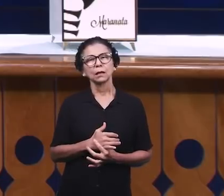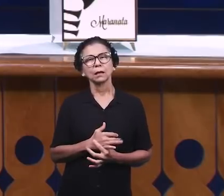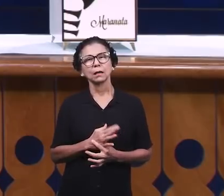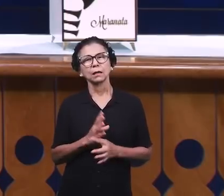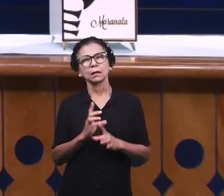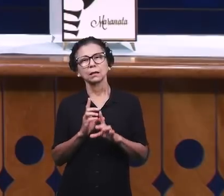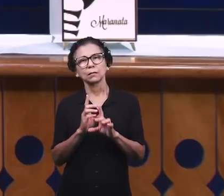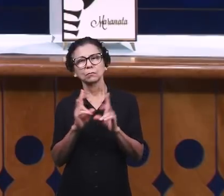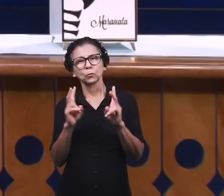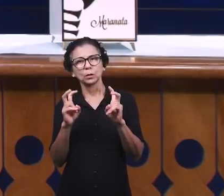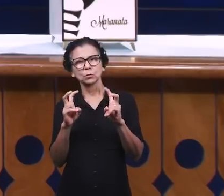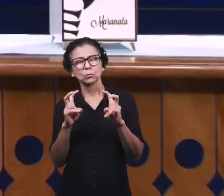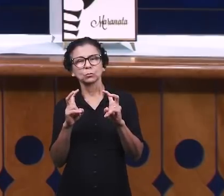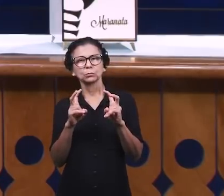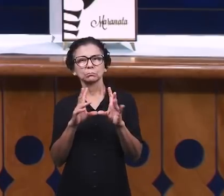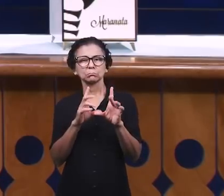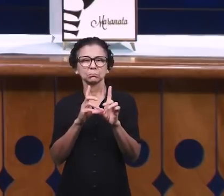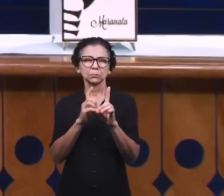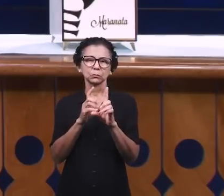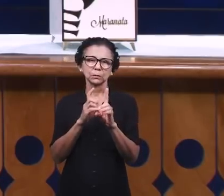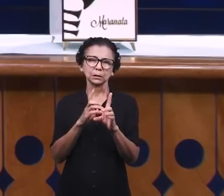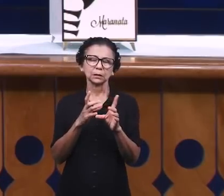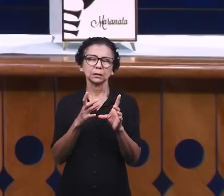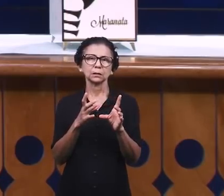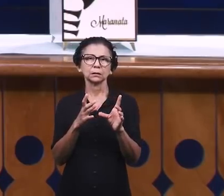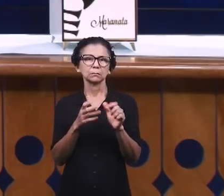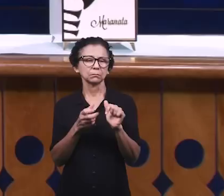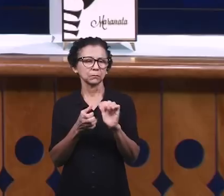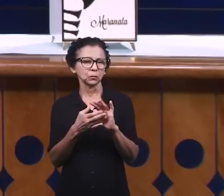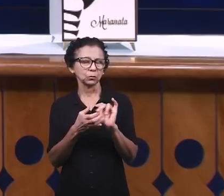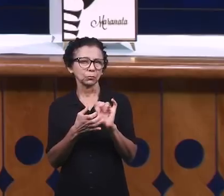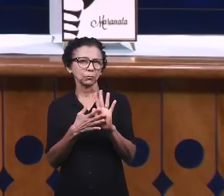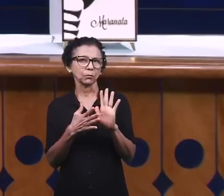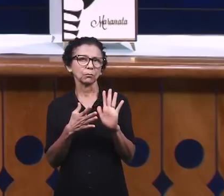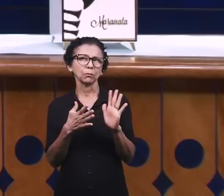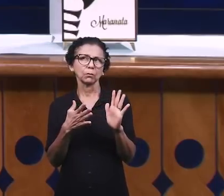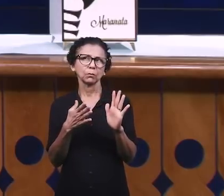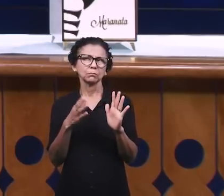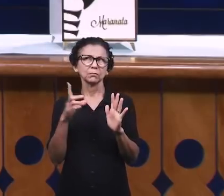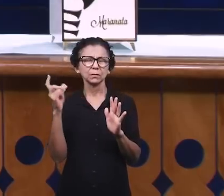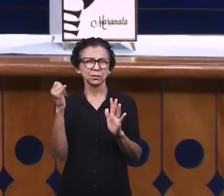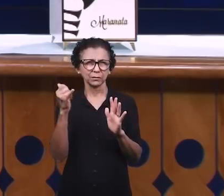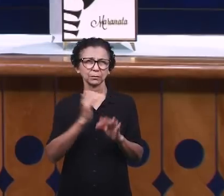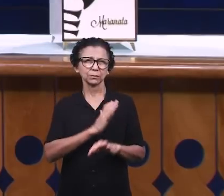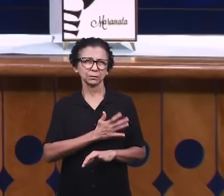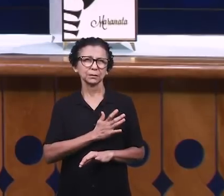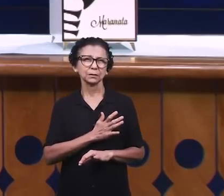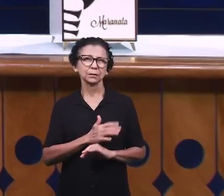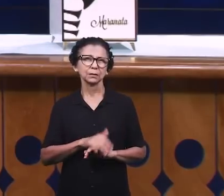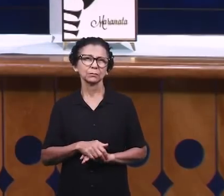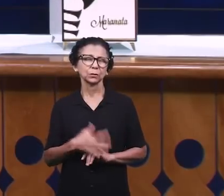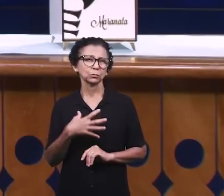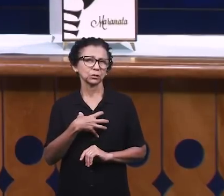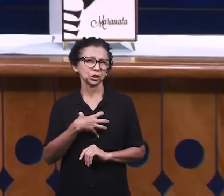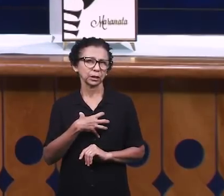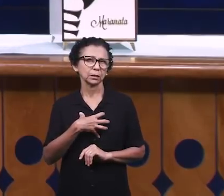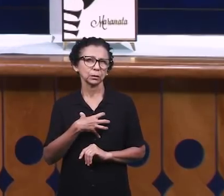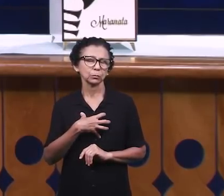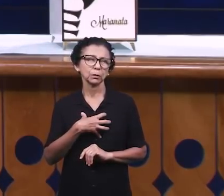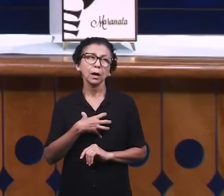parte doutrinária, o conversas bíblicas, o louvor que foi entoado no início, se Deus falou ao seu coração e